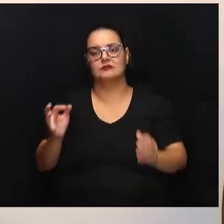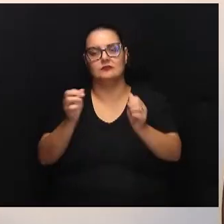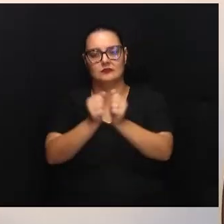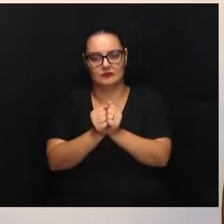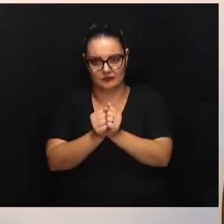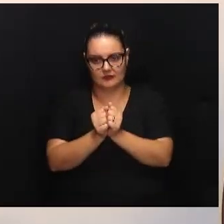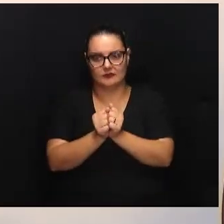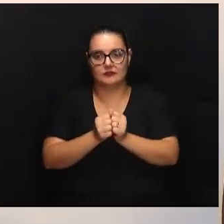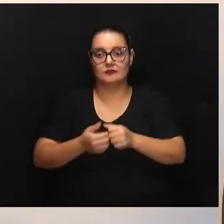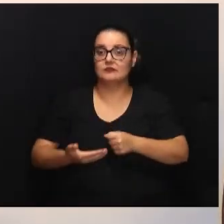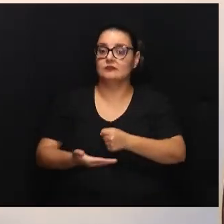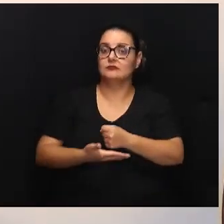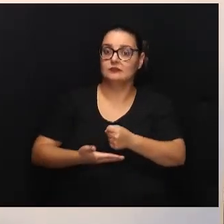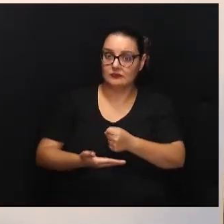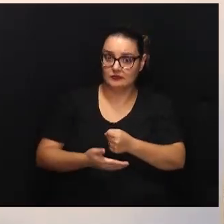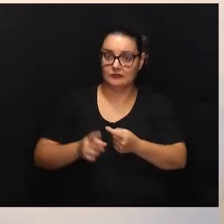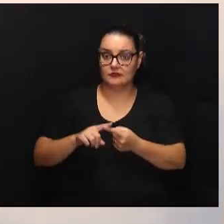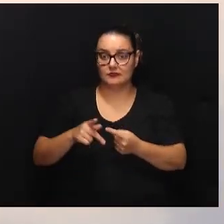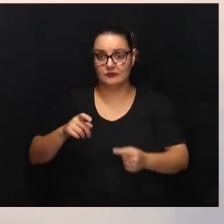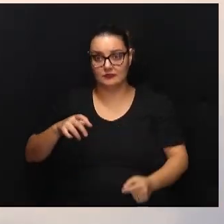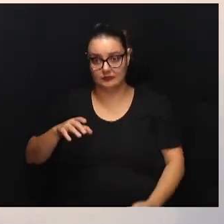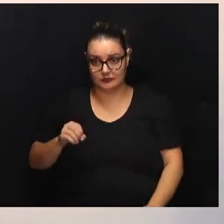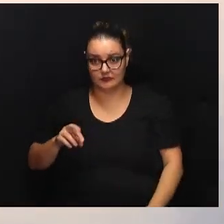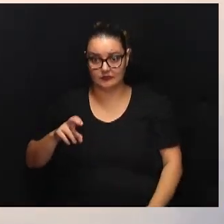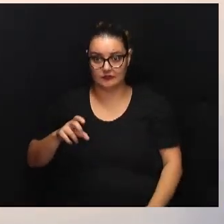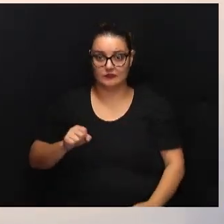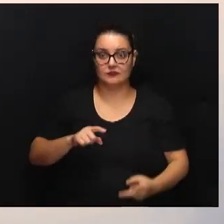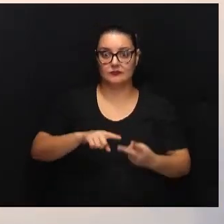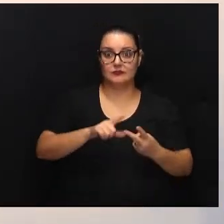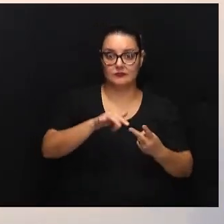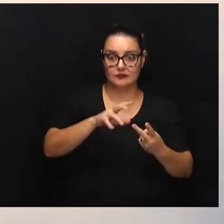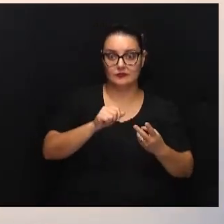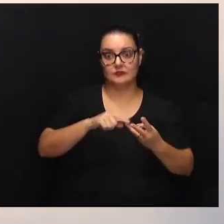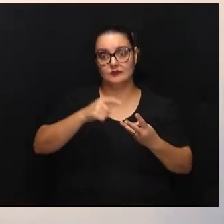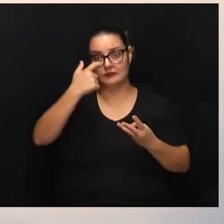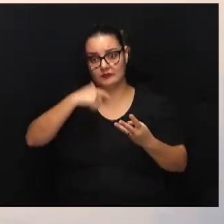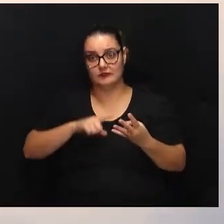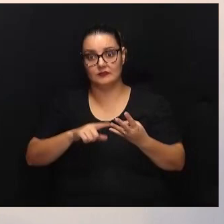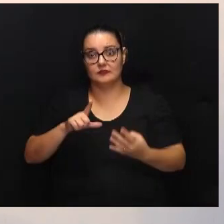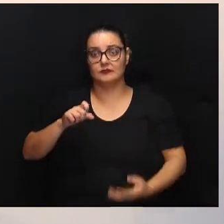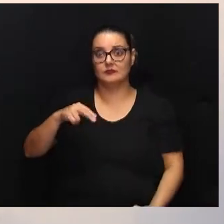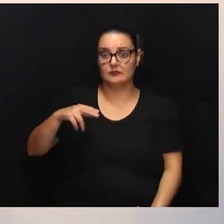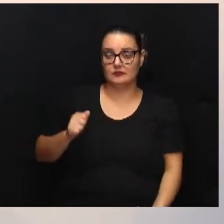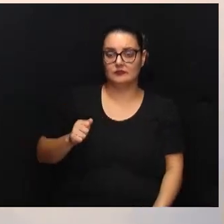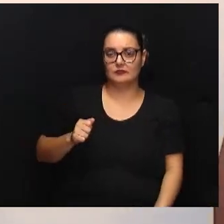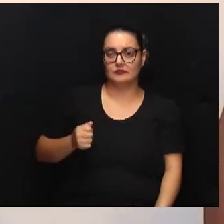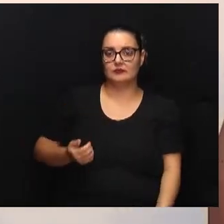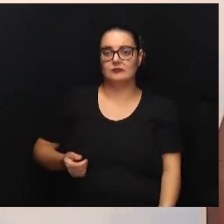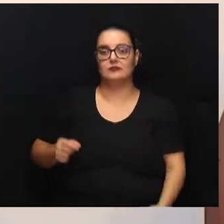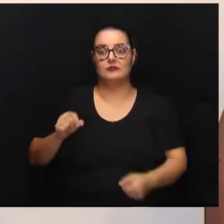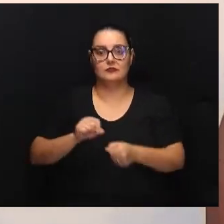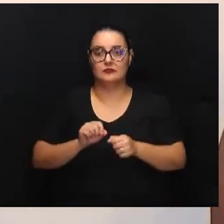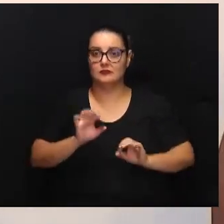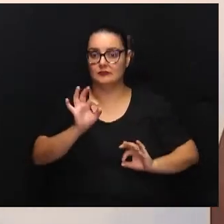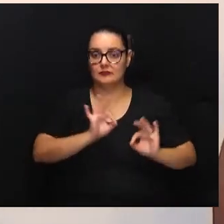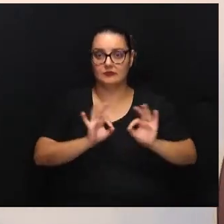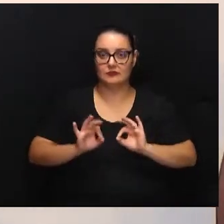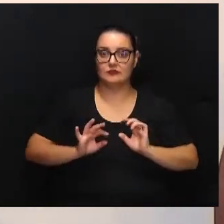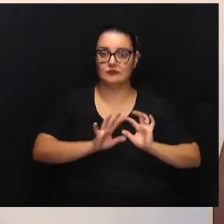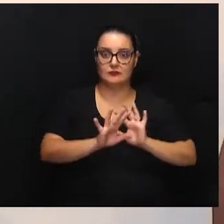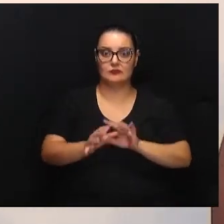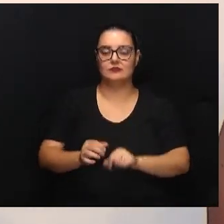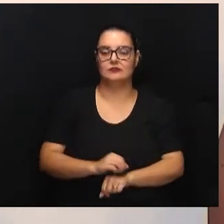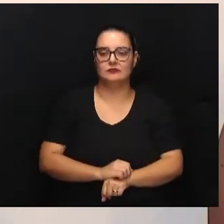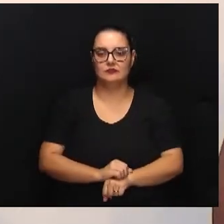nada. A gente reuniu e, basicamente, o Paulo Reis, a Lúcia, eu e a Helena, e vamos